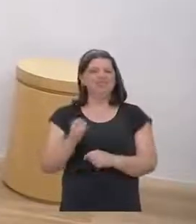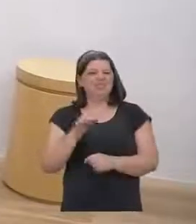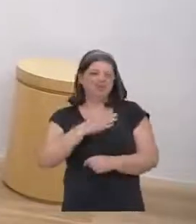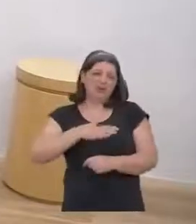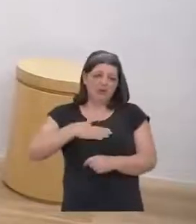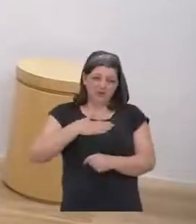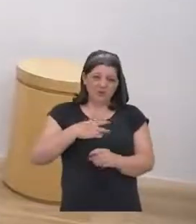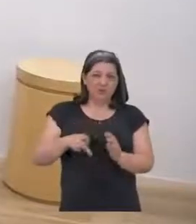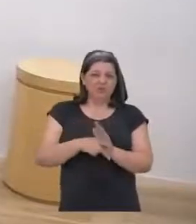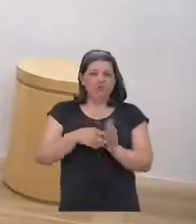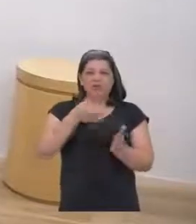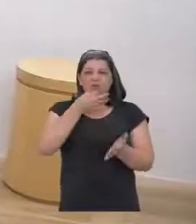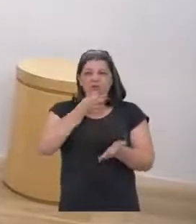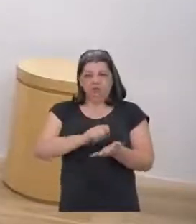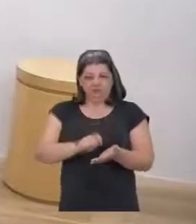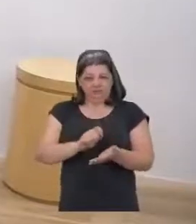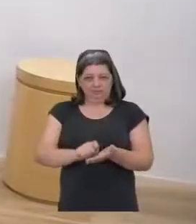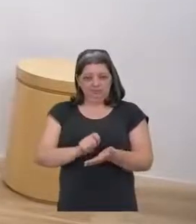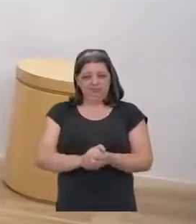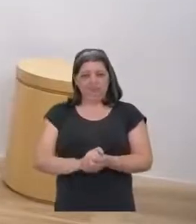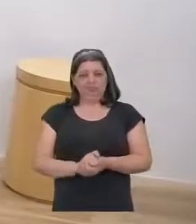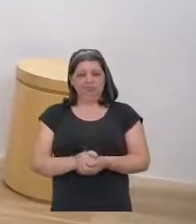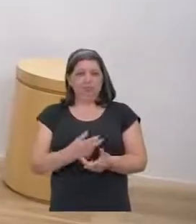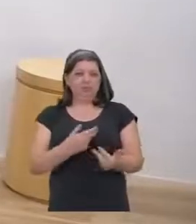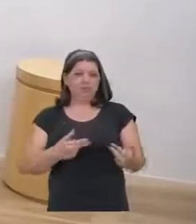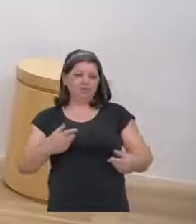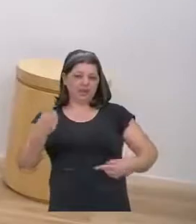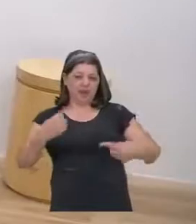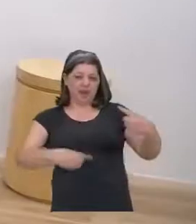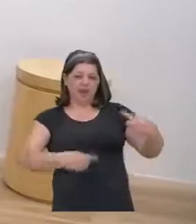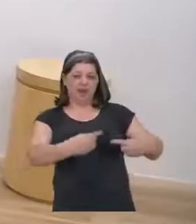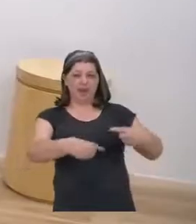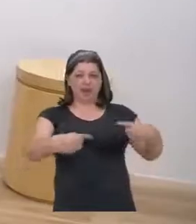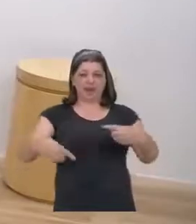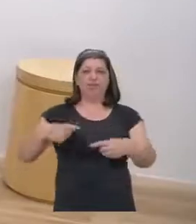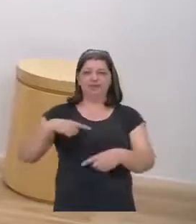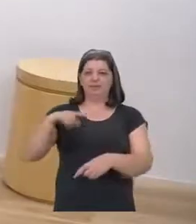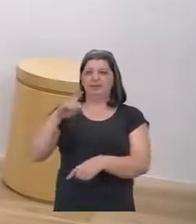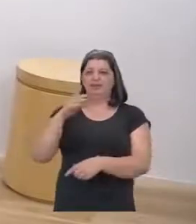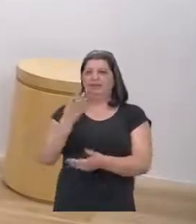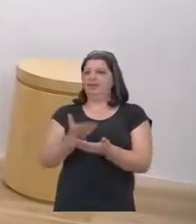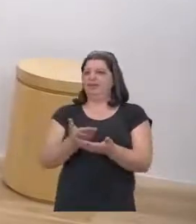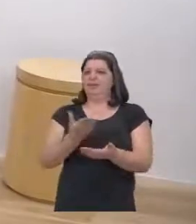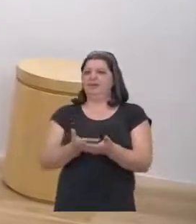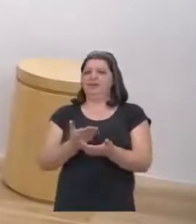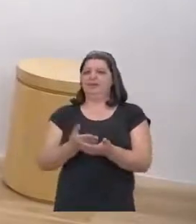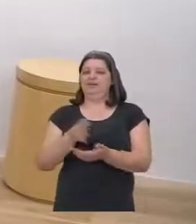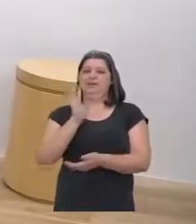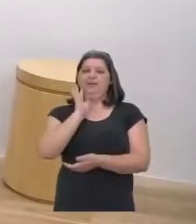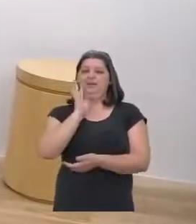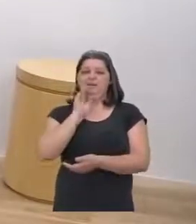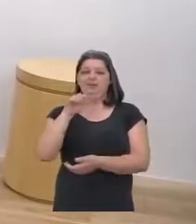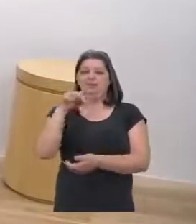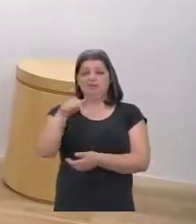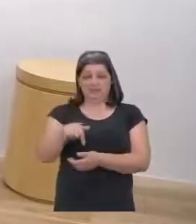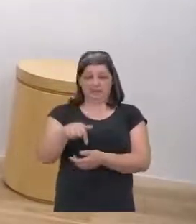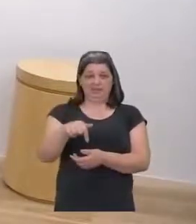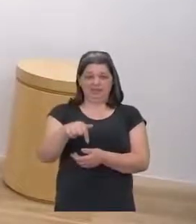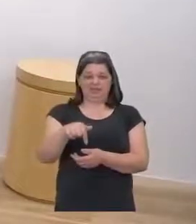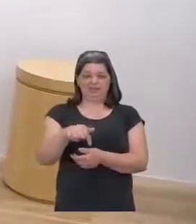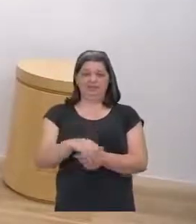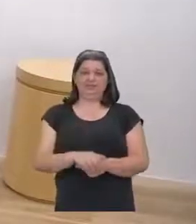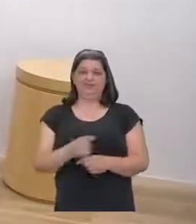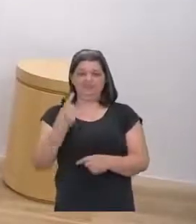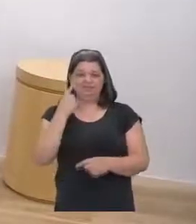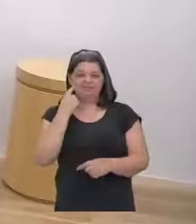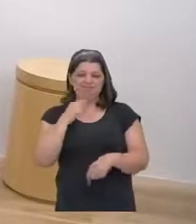sobre artigo de opinião, sobre questão polêmica, vai ter uma aula bem legal daqui a pouco, às 7 horas, no canal da terceira série. Convidamos você a